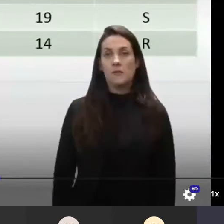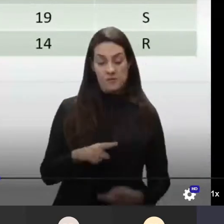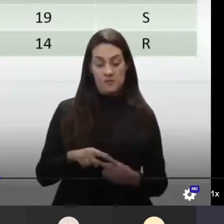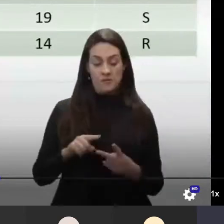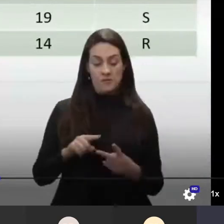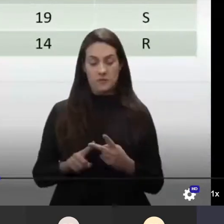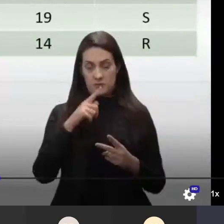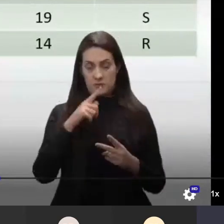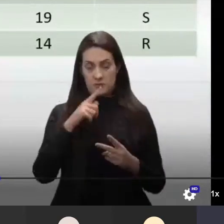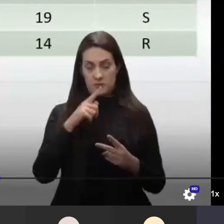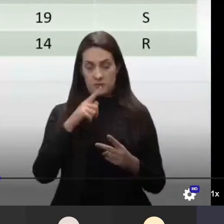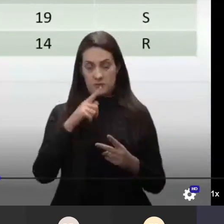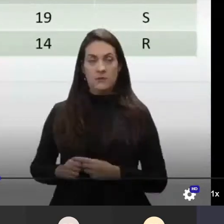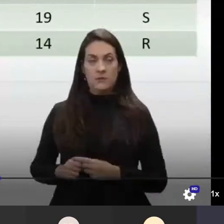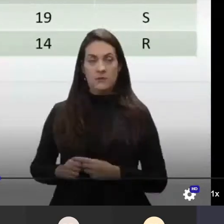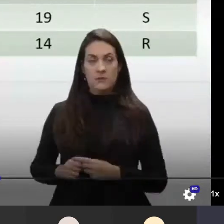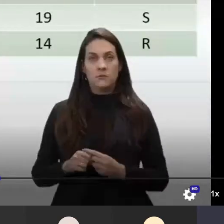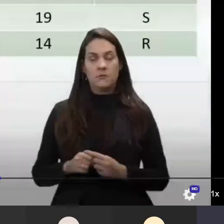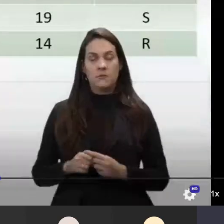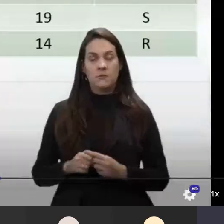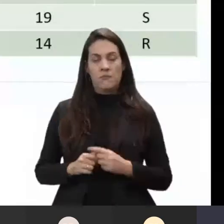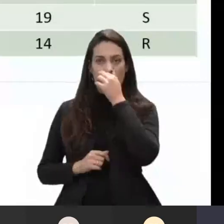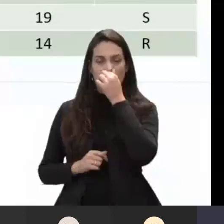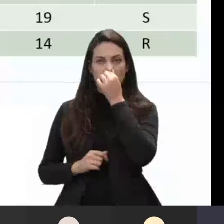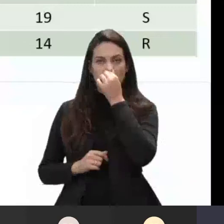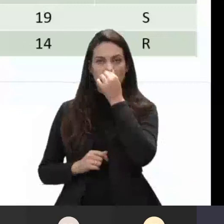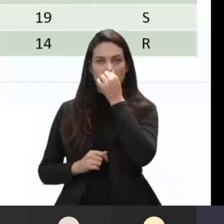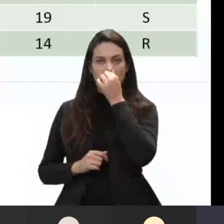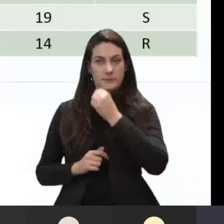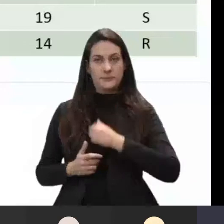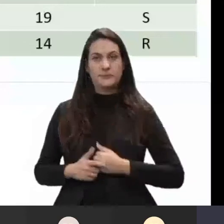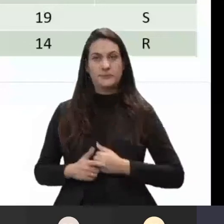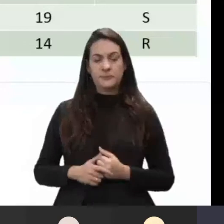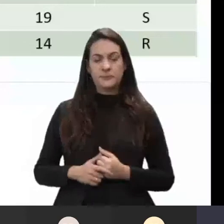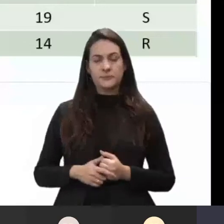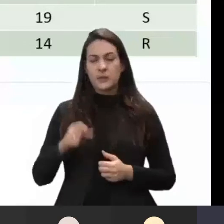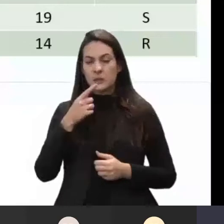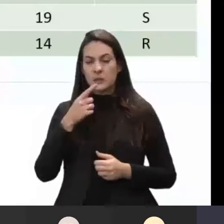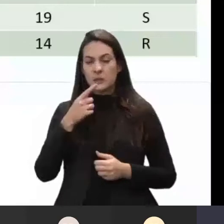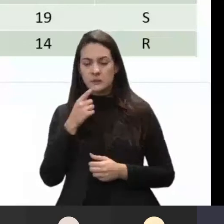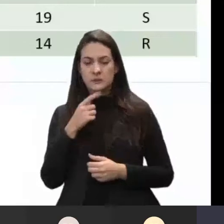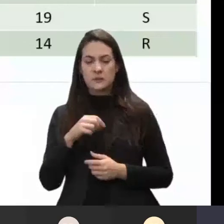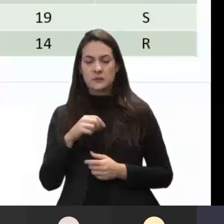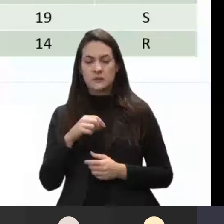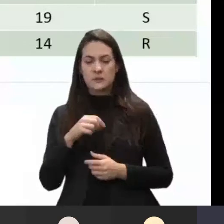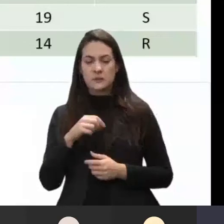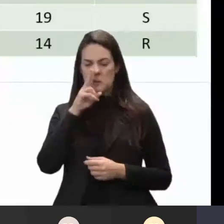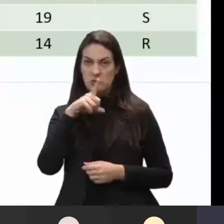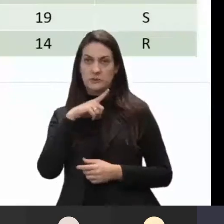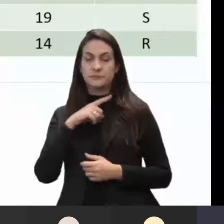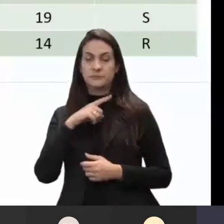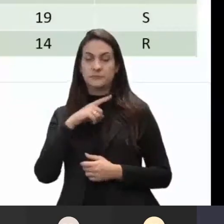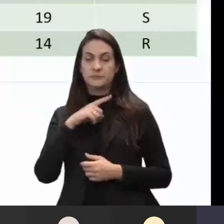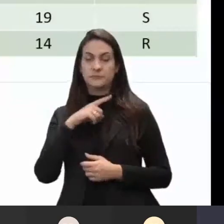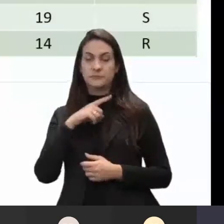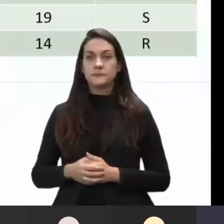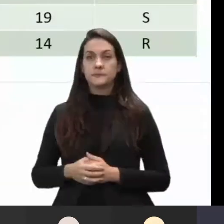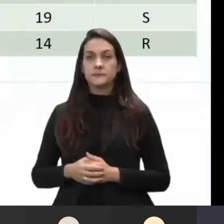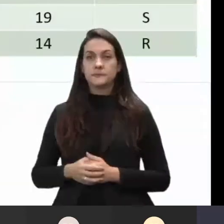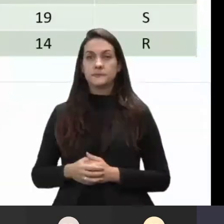antibióticos, no qual o Staphylococcus aureus ele é resistente. E aí você vai utilizar